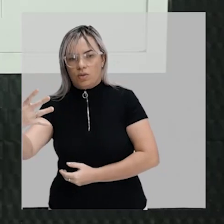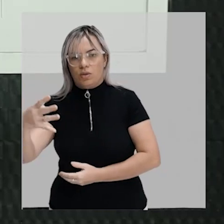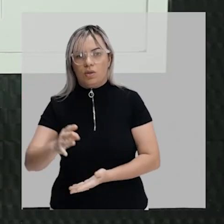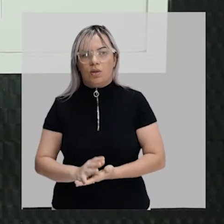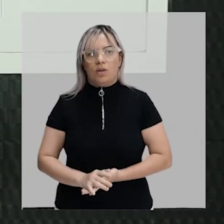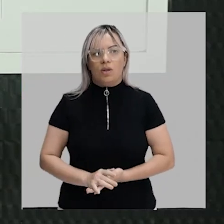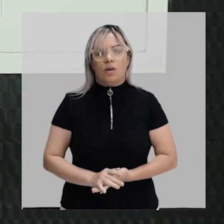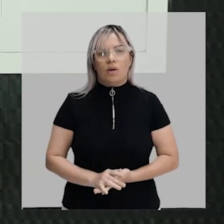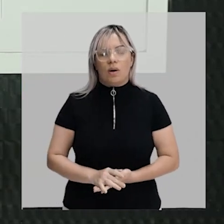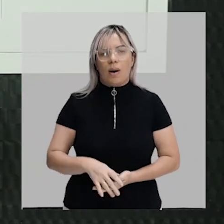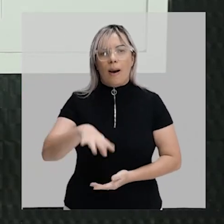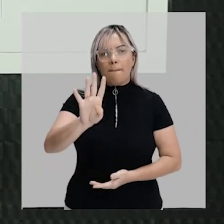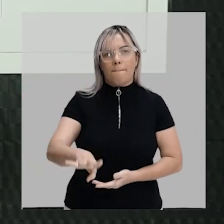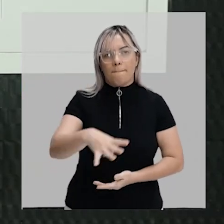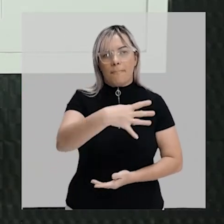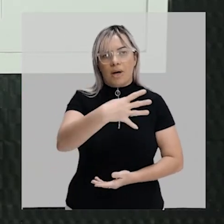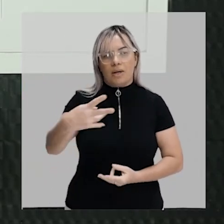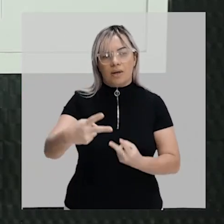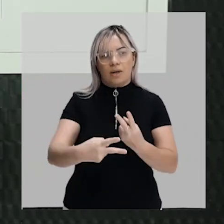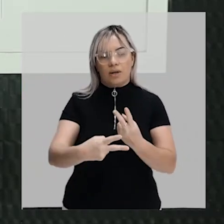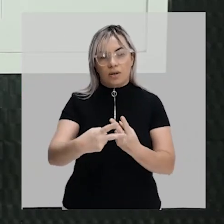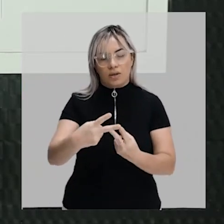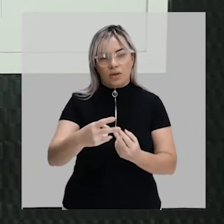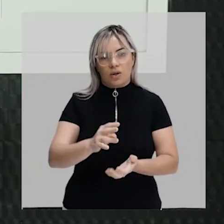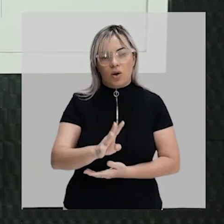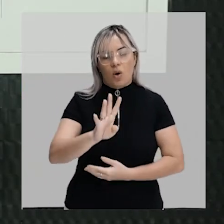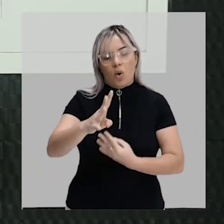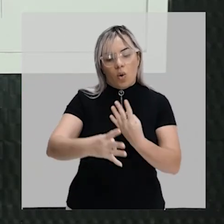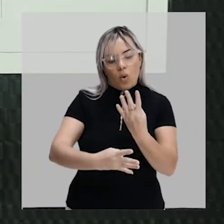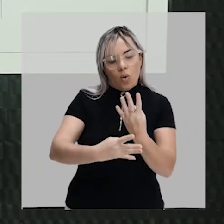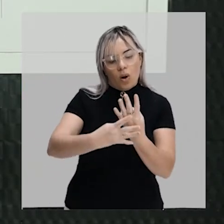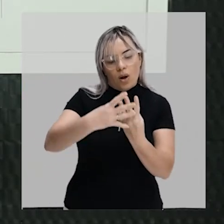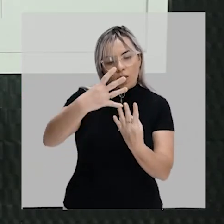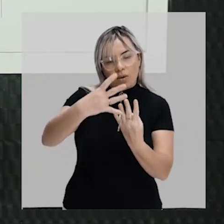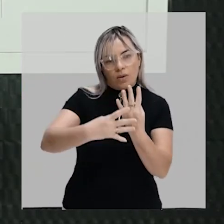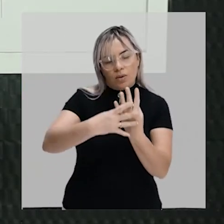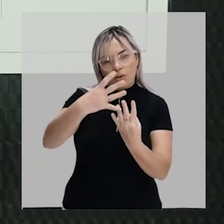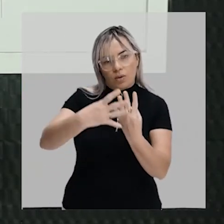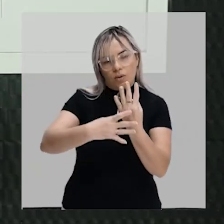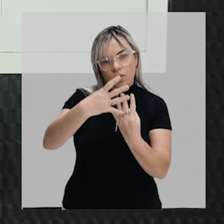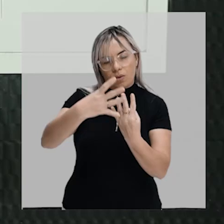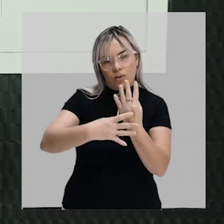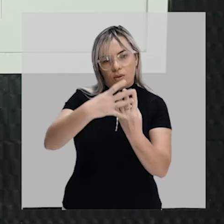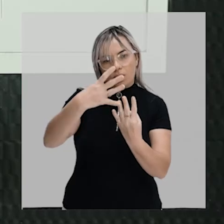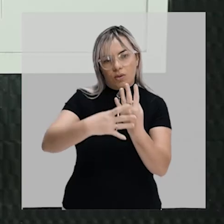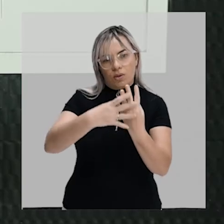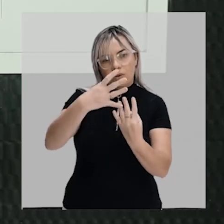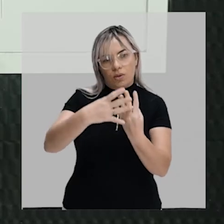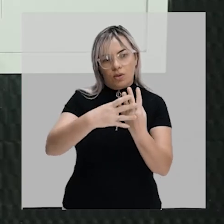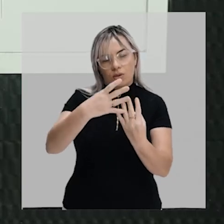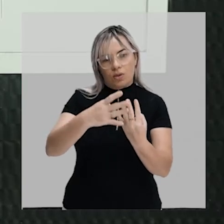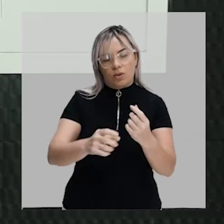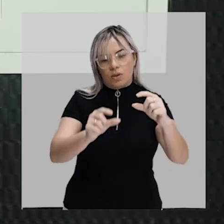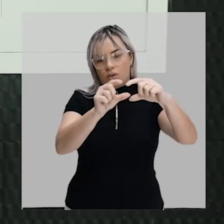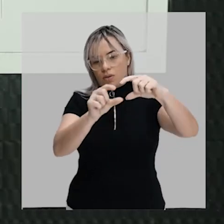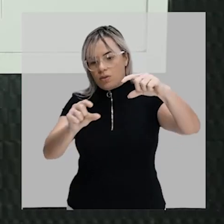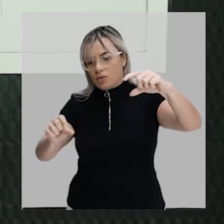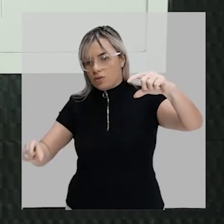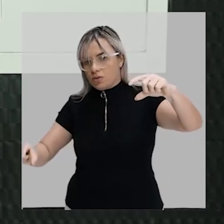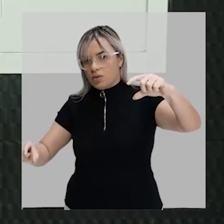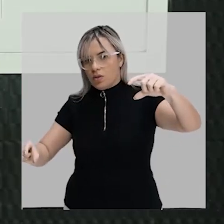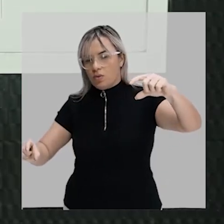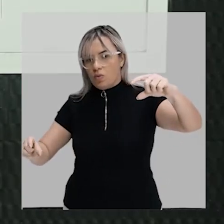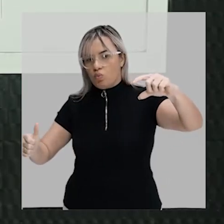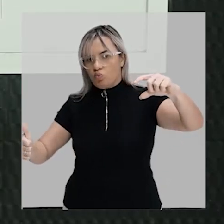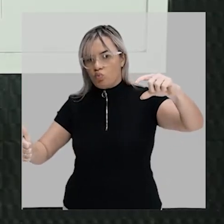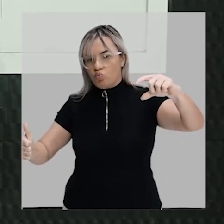quadrada de 4 linhas e quatro colunas os elementos da Diagonal principal são unitários e os demais elementos